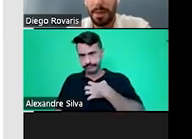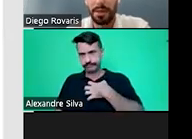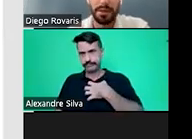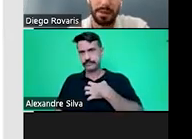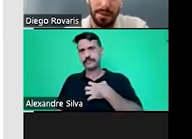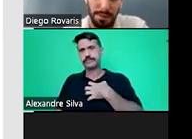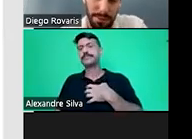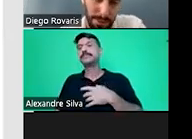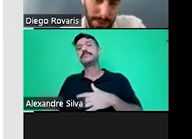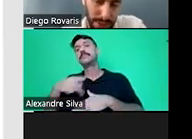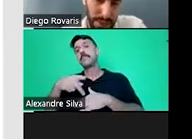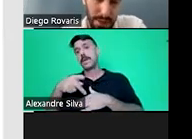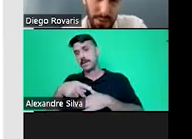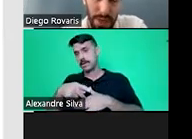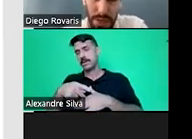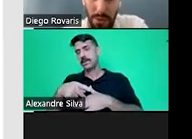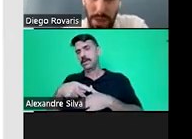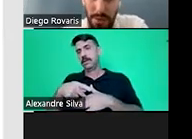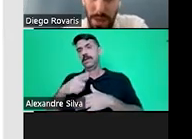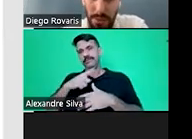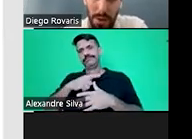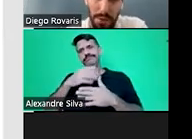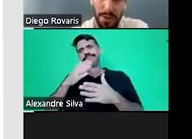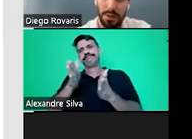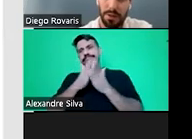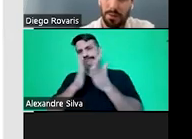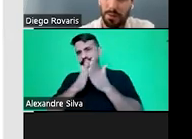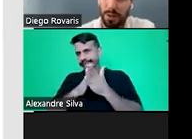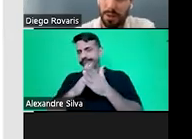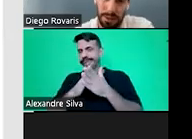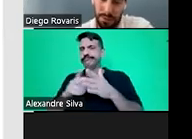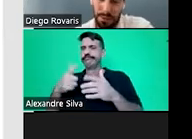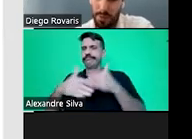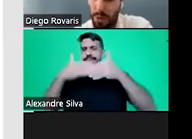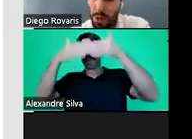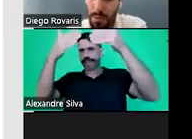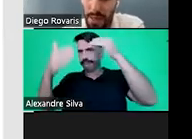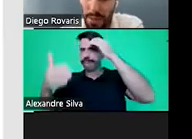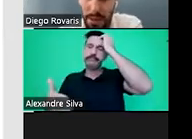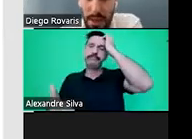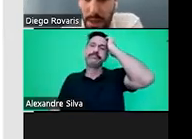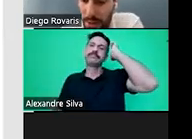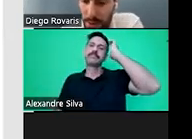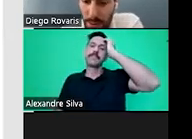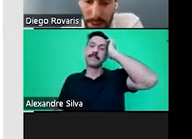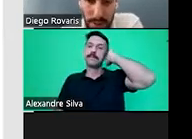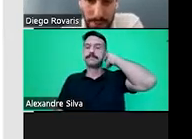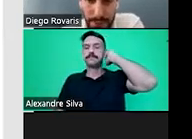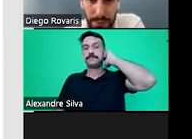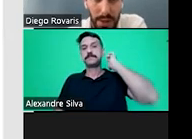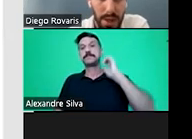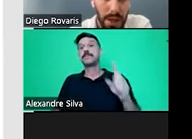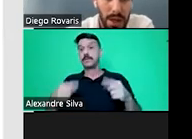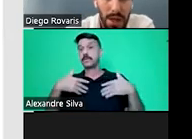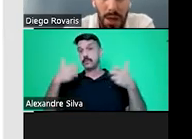em países em desenvolvimento ou países mais pobres, né? Então eu vou falar um pouquinho mais sobre